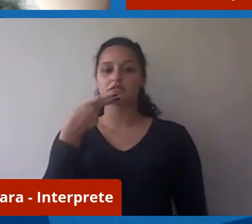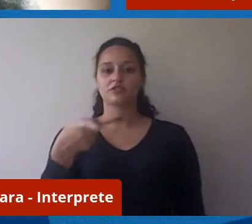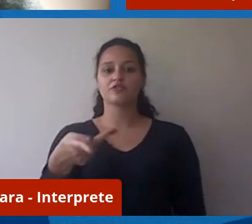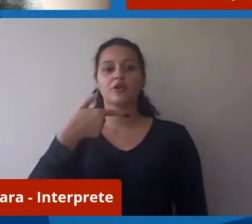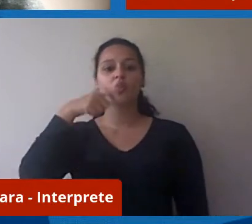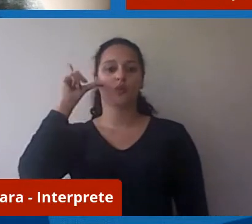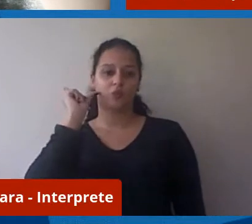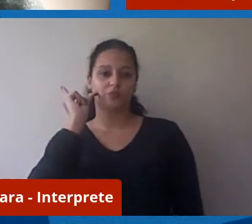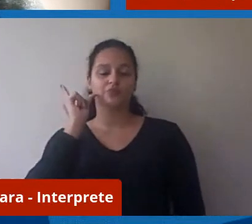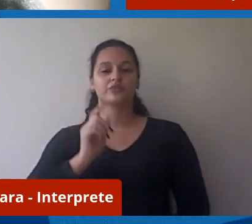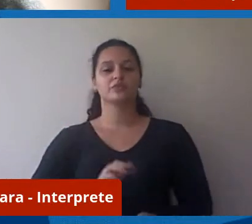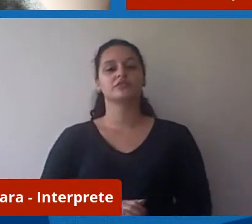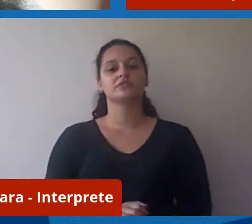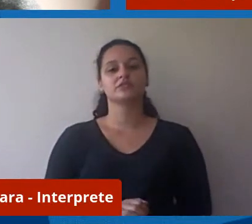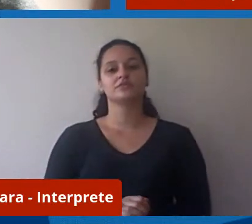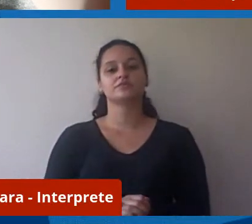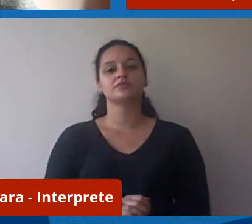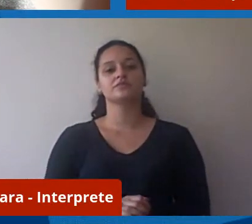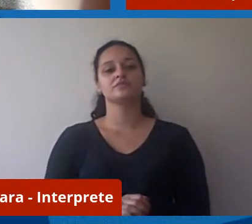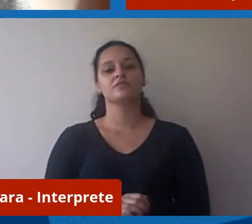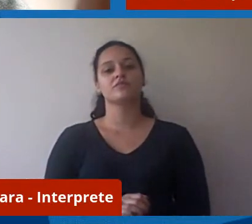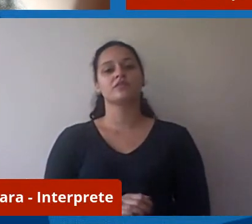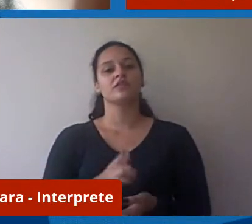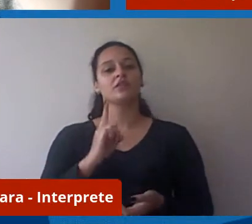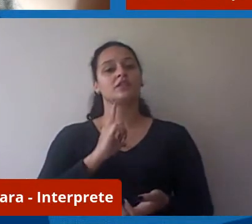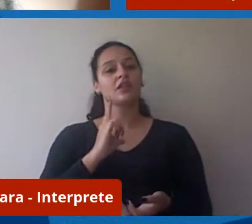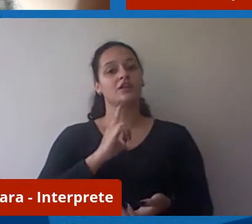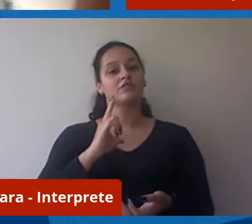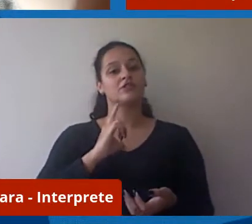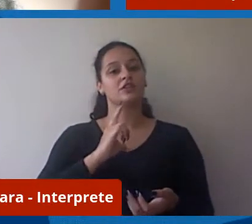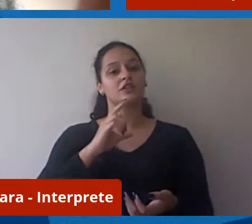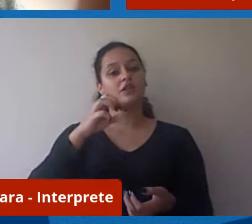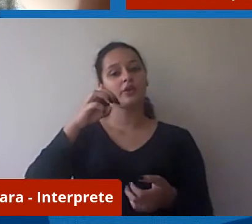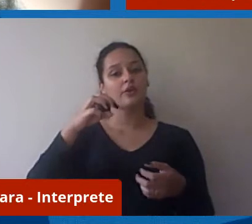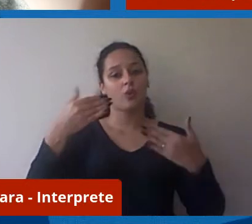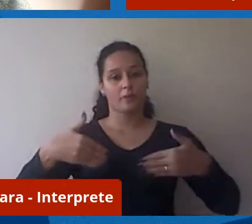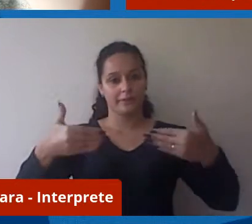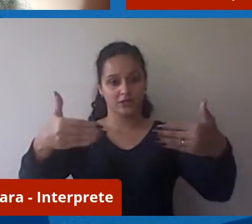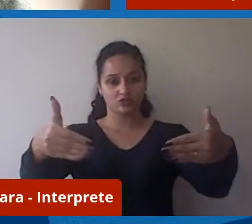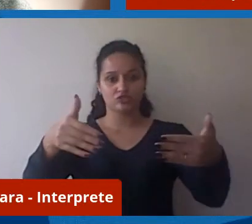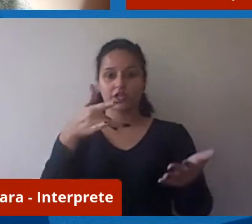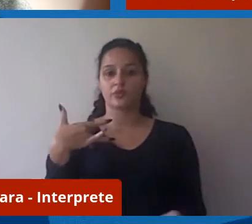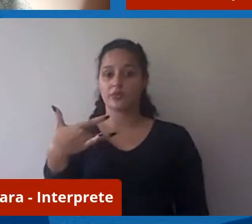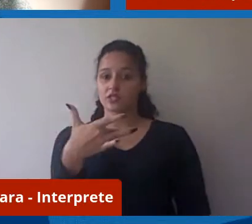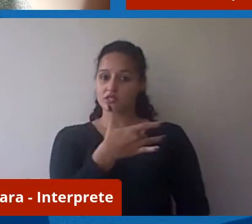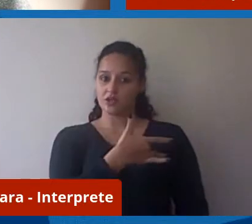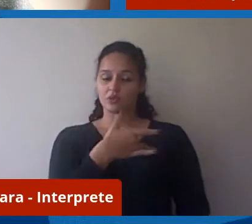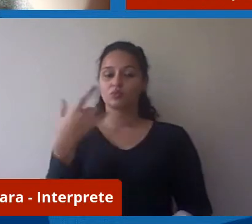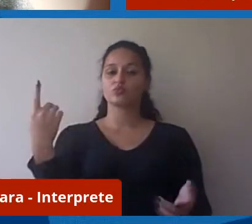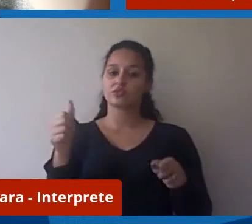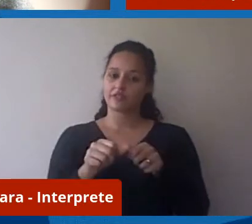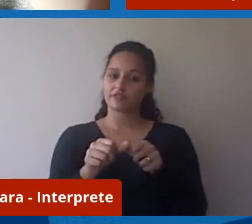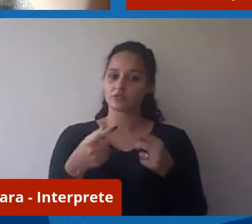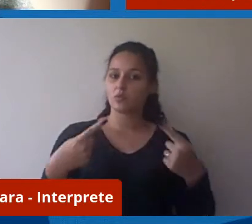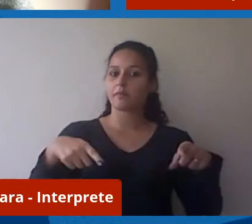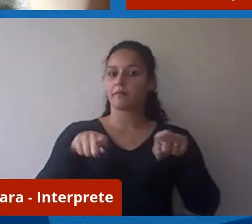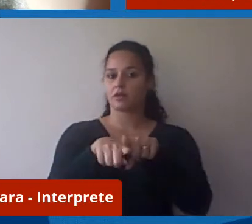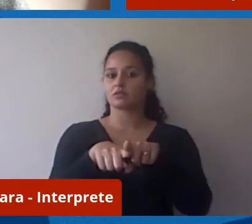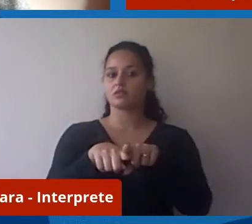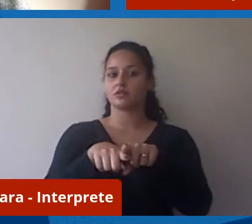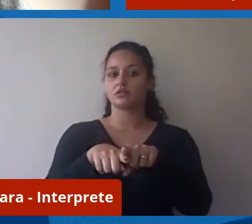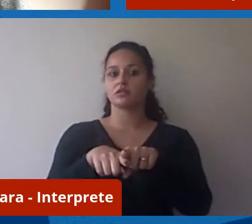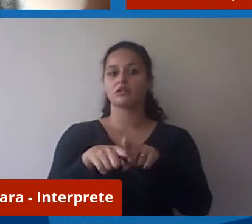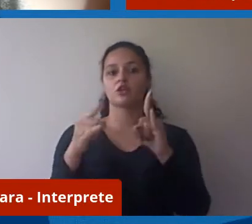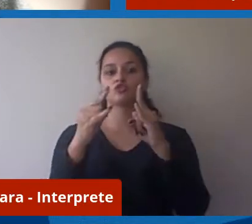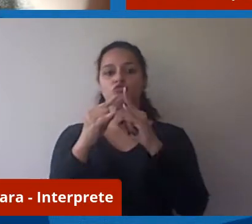após inclusive um acordo do Ministério da Saúde com o Butantan. Então, assim, como a gente resistir a isso,